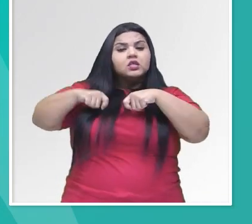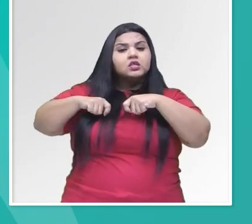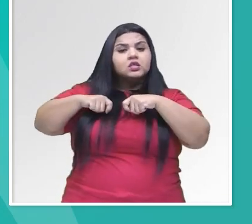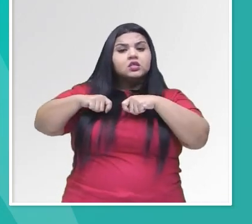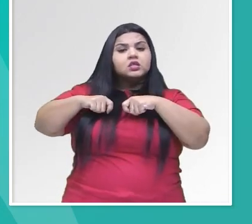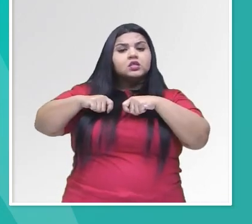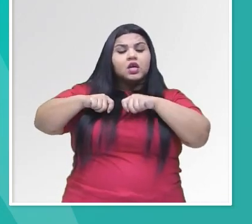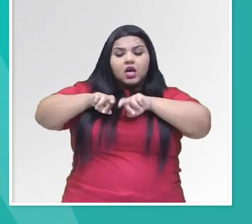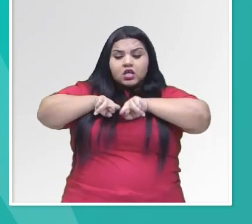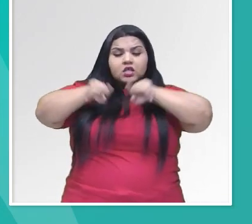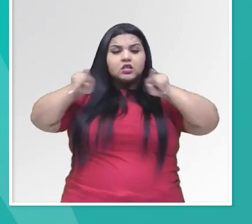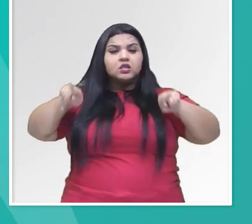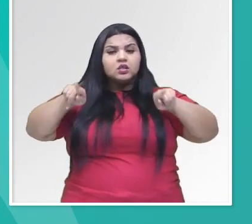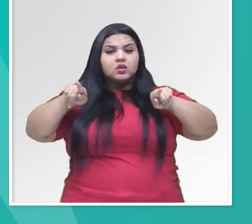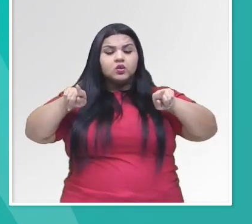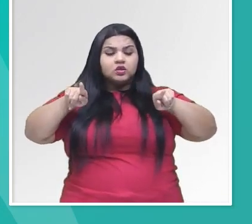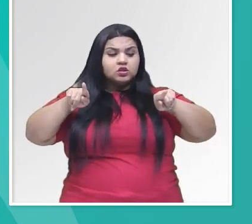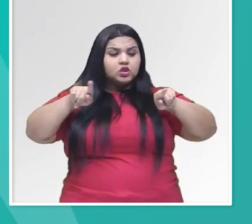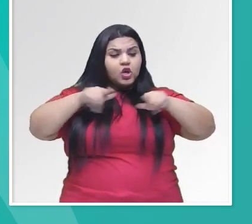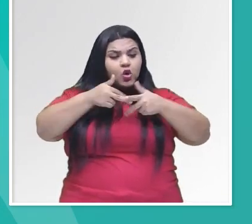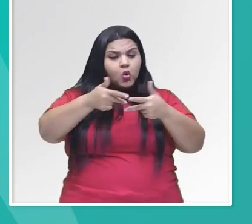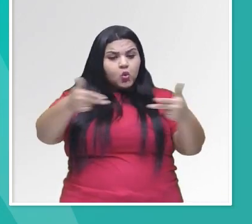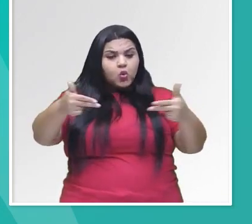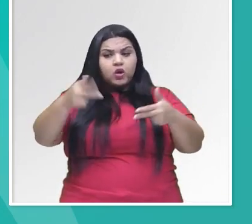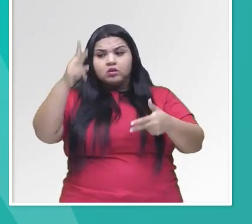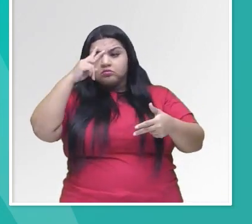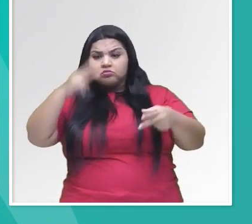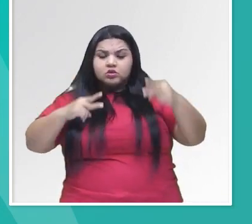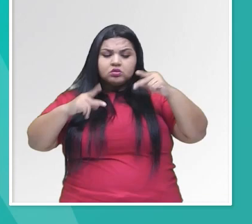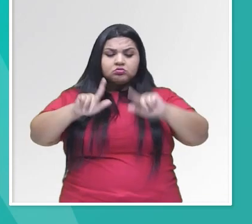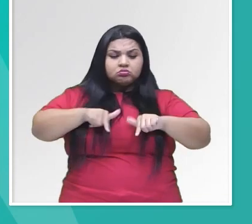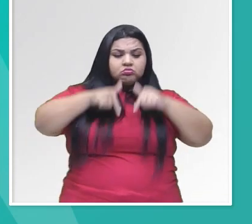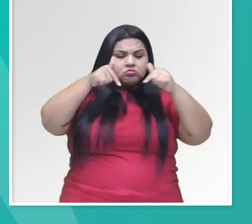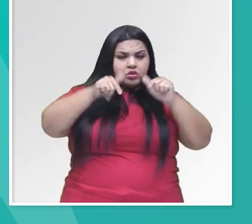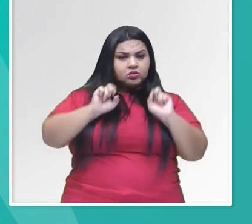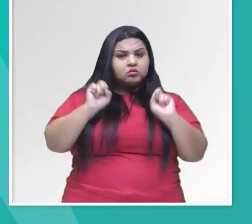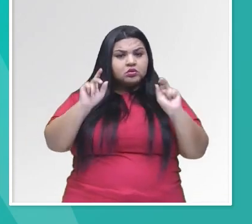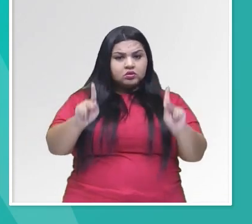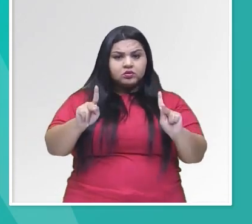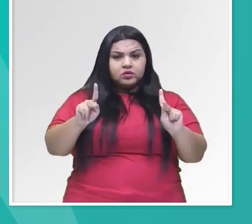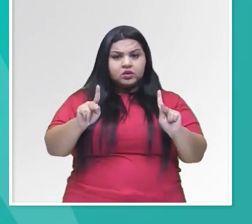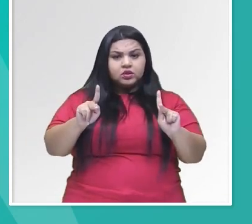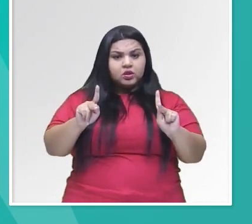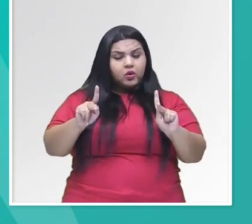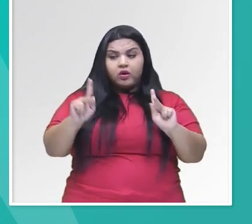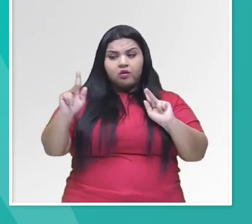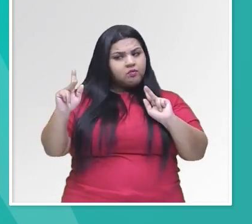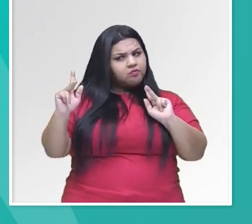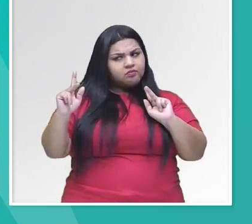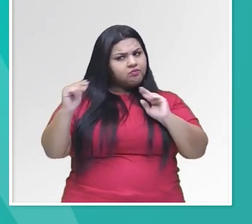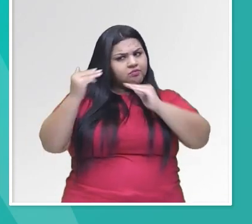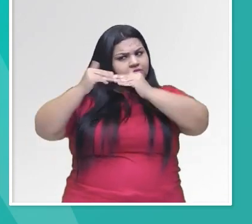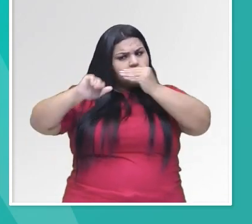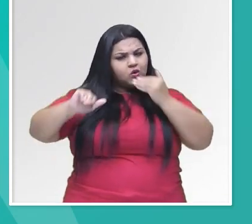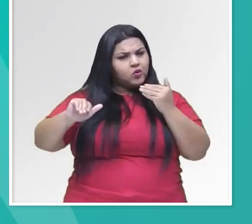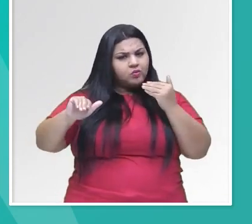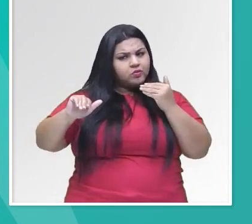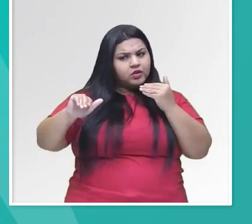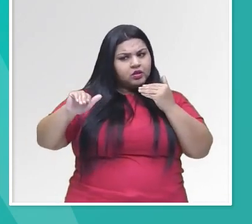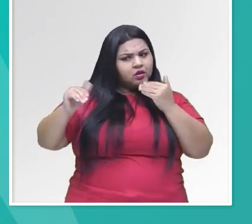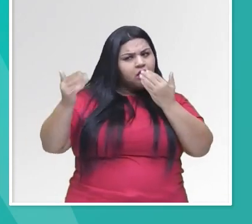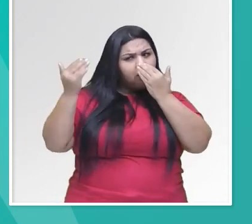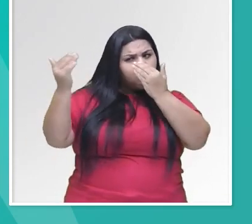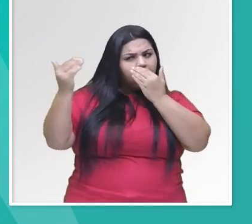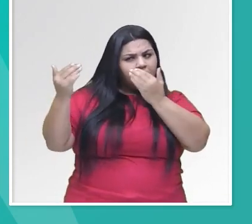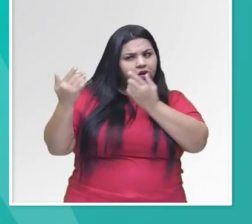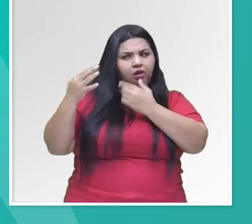de diferenciar situações e atitudes, ok? Que não é a mesma coisa que julgar o outro,